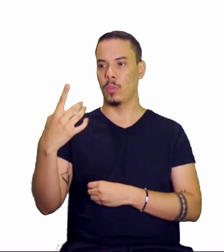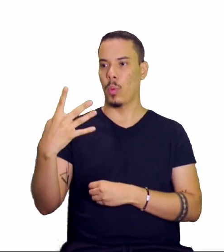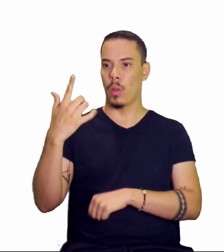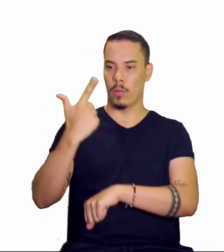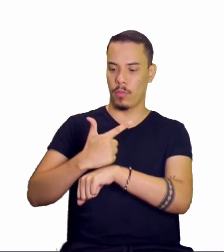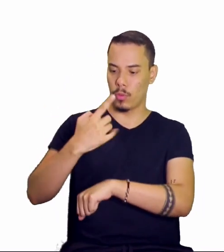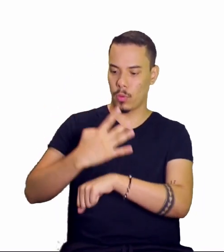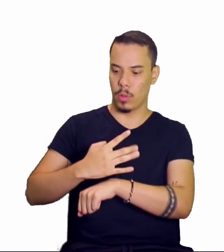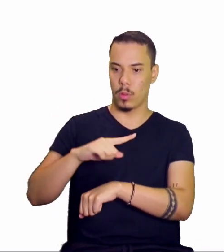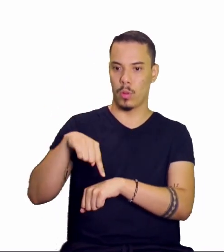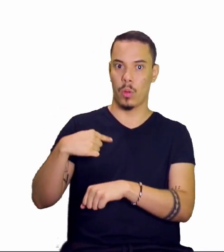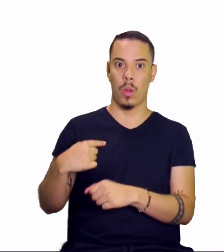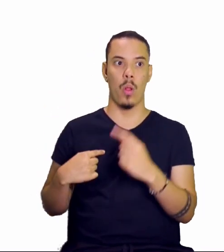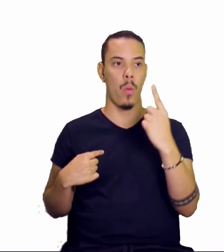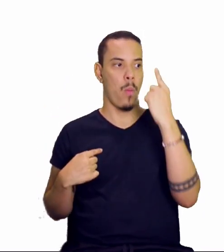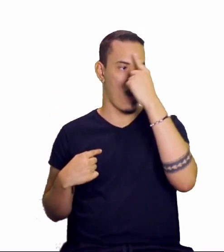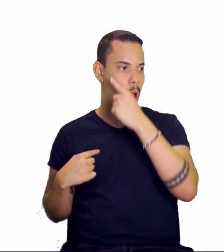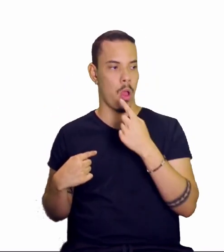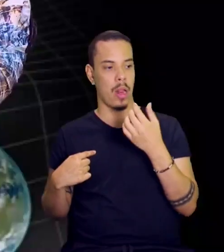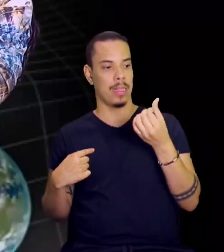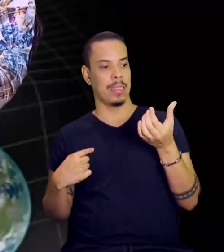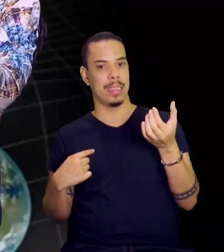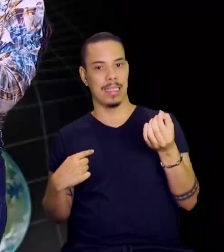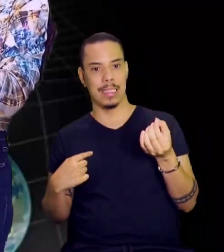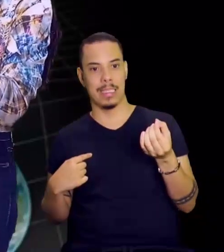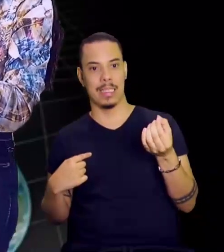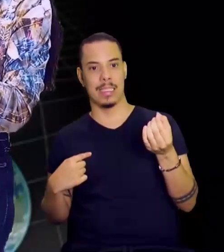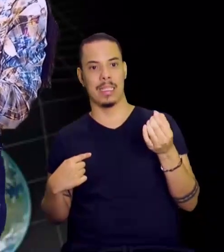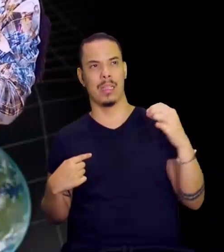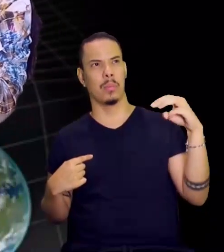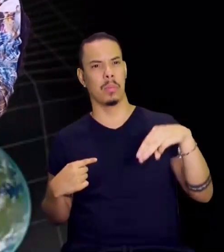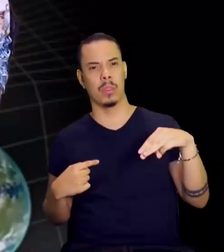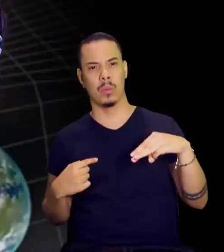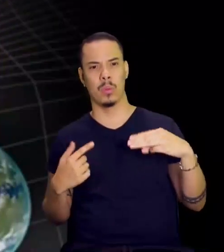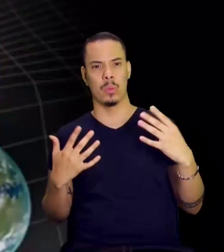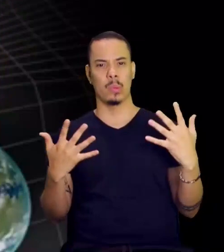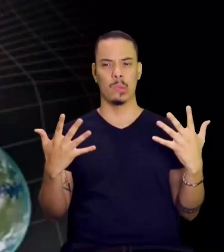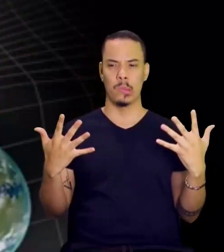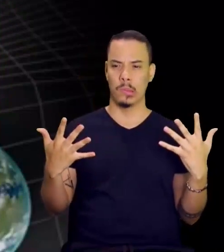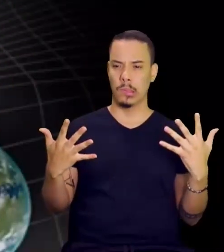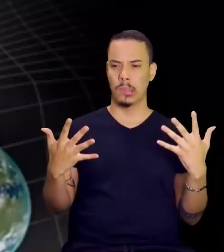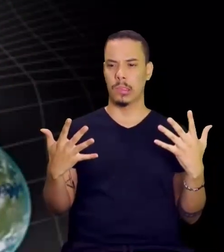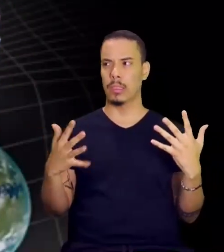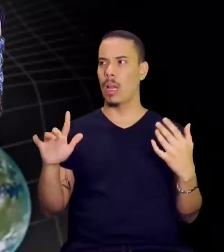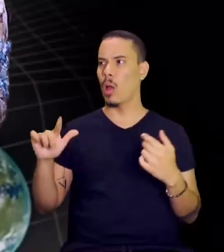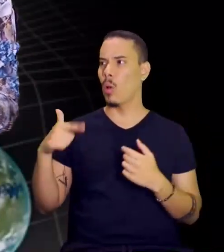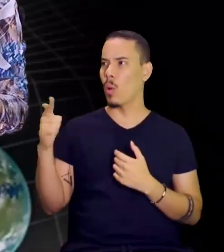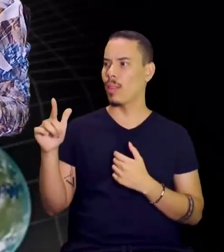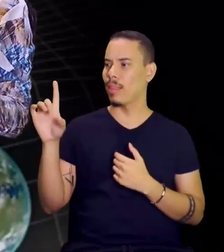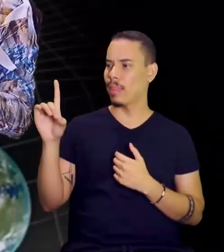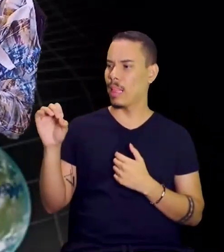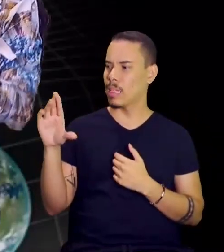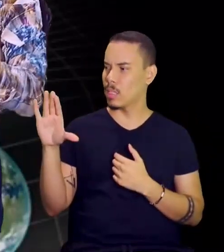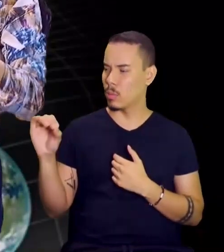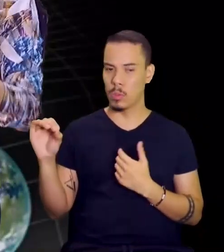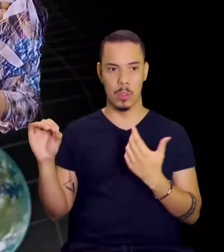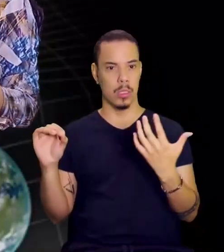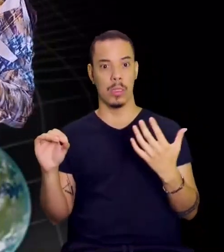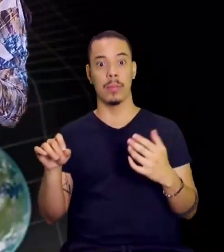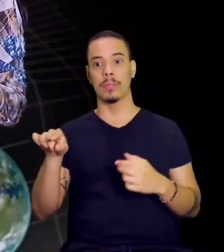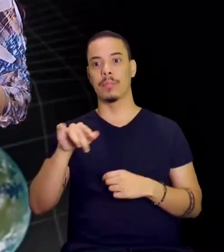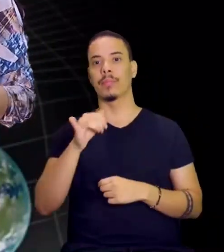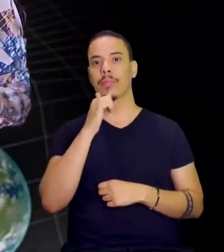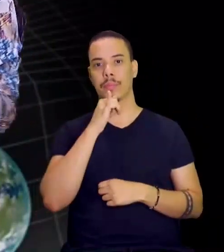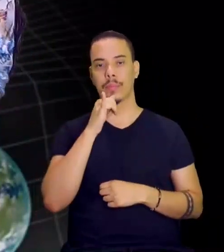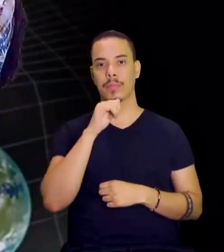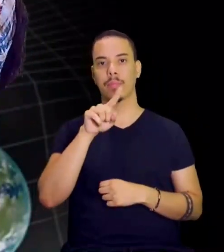mas uma hora é 60 segundos. Lembrando que quando a gente fala minutos. Um minuto é 60 segundos, mas um segundo já é décimo. E previsão do tempo, né? Previsão do tempo, a gente está